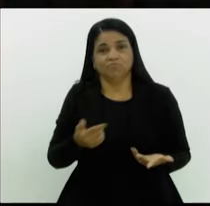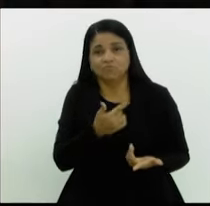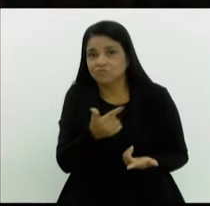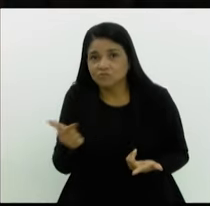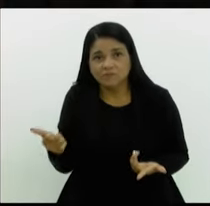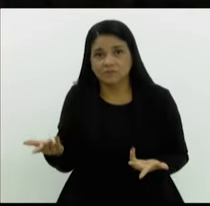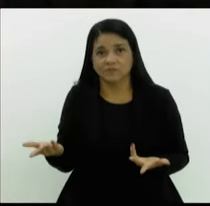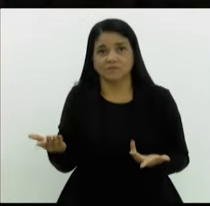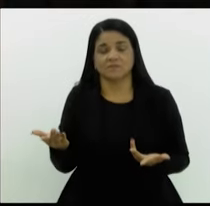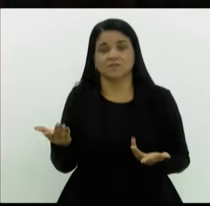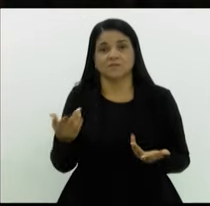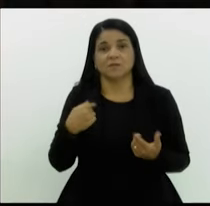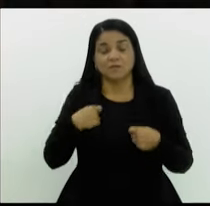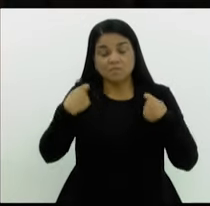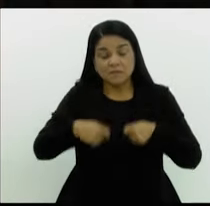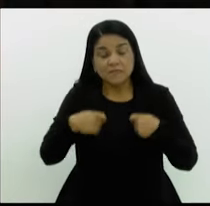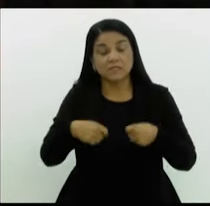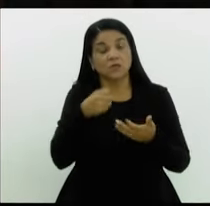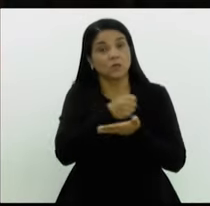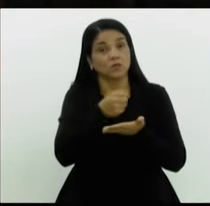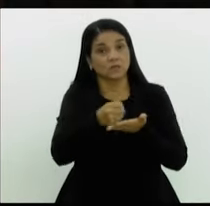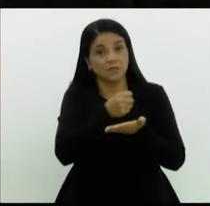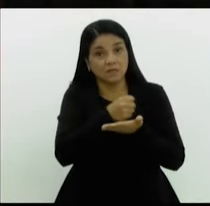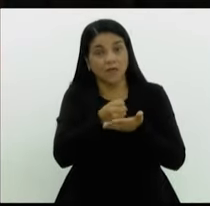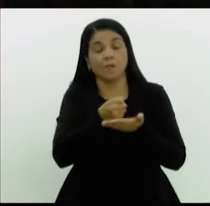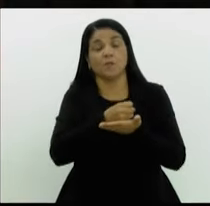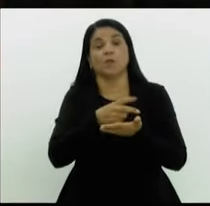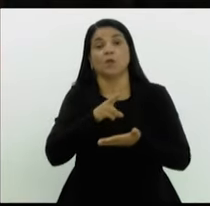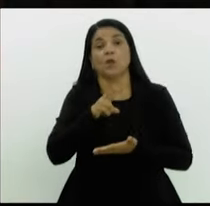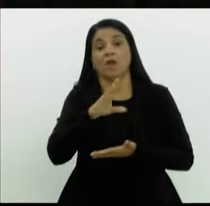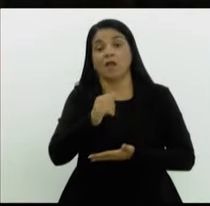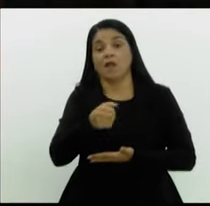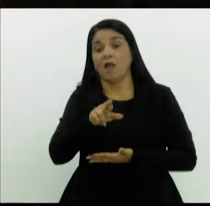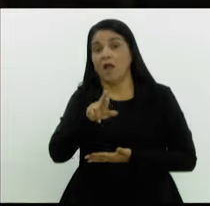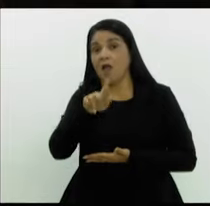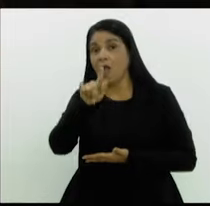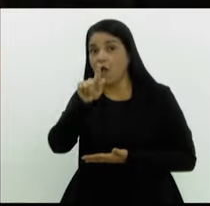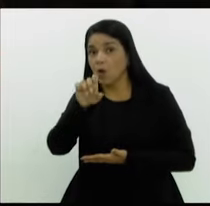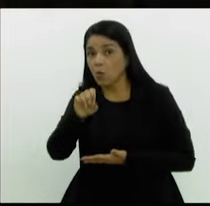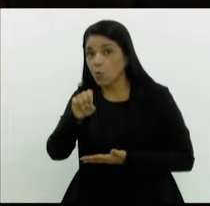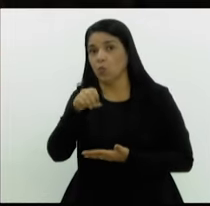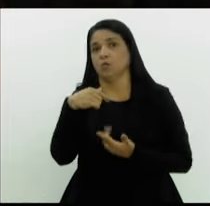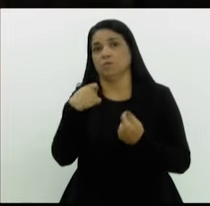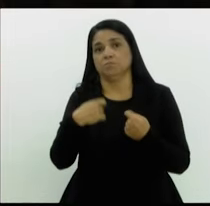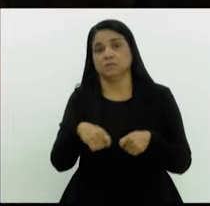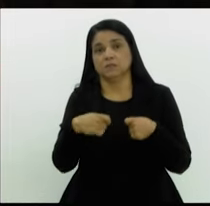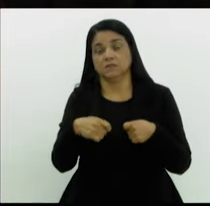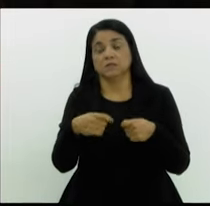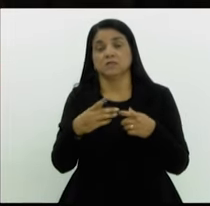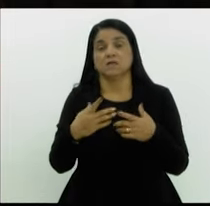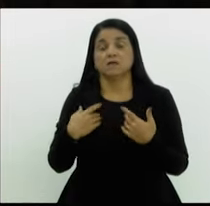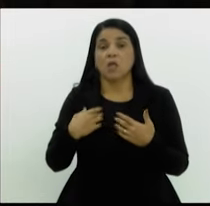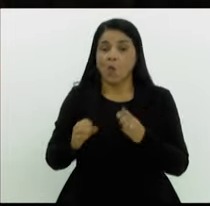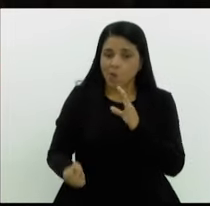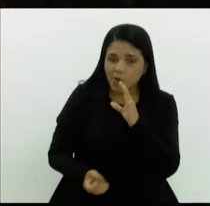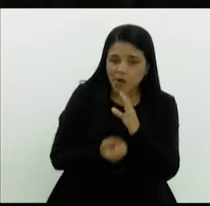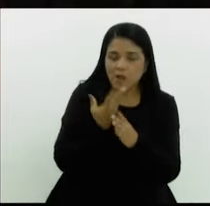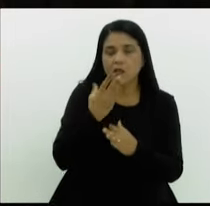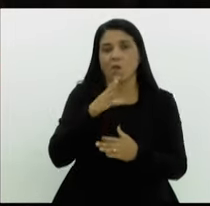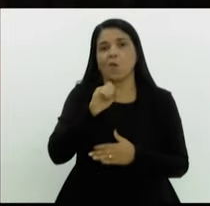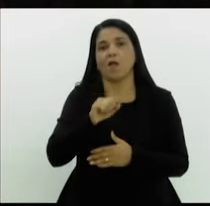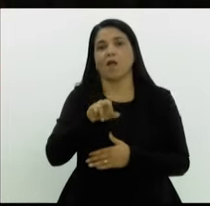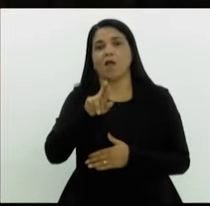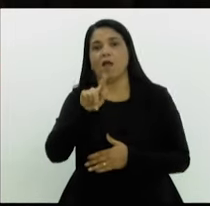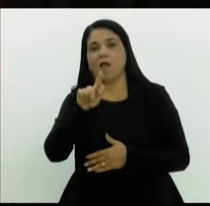existe. Então, eu apresentei uma emenda para criar o cargo do professor de apoio pedagógico. Porque esse talvez